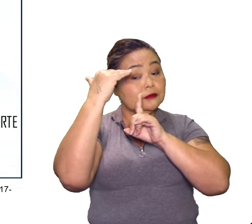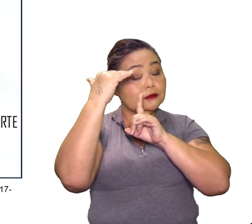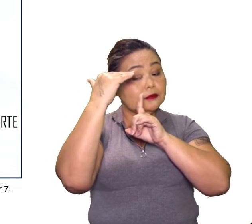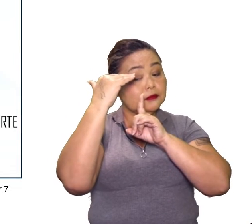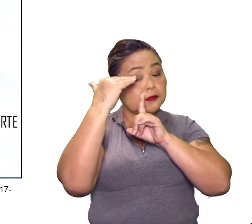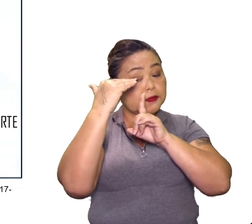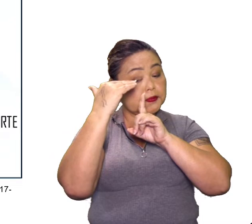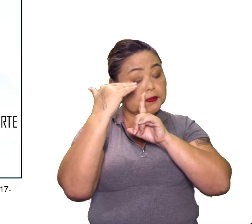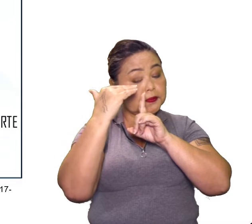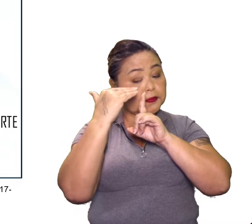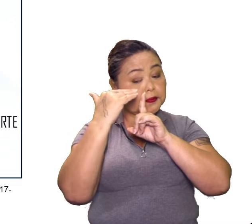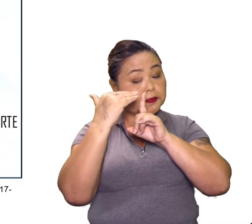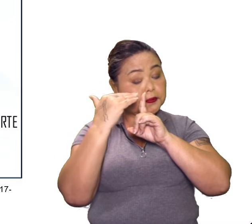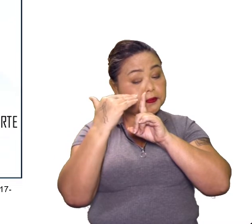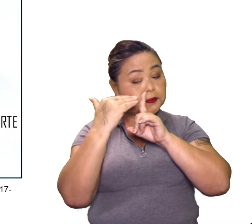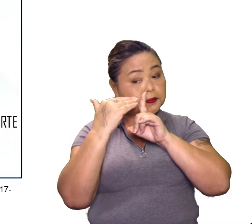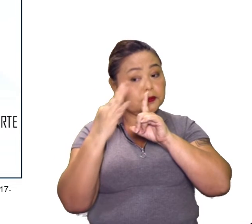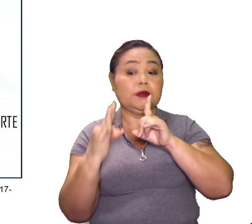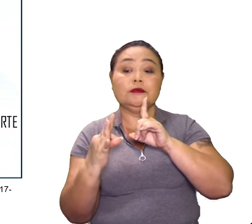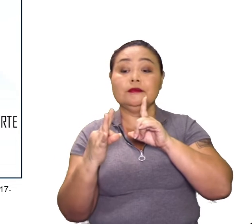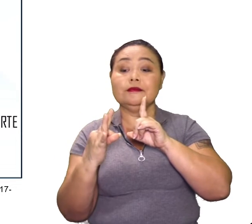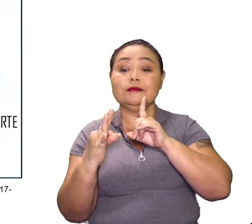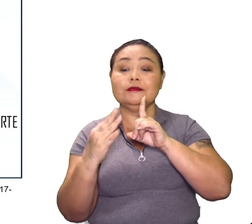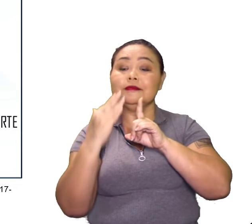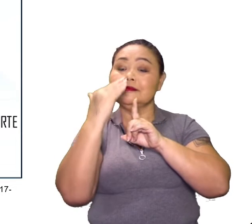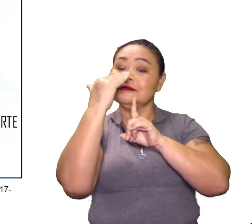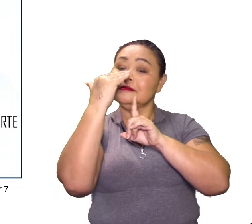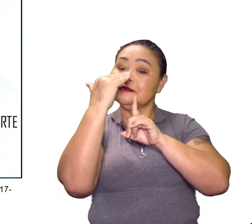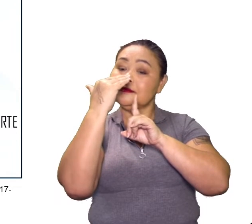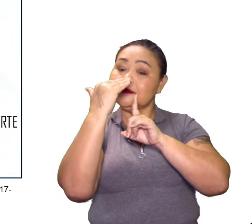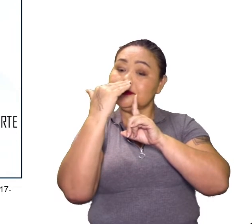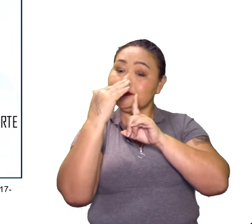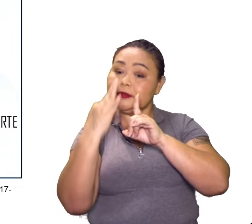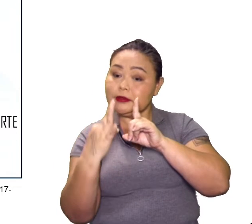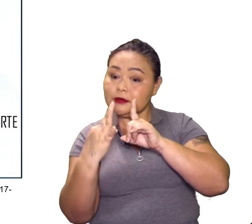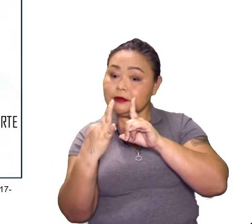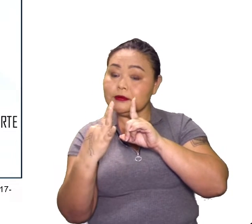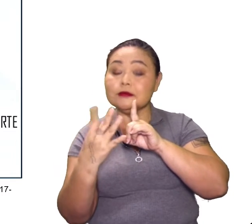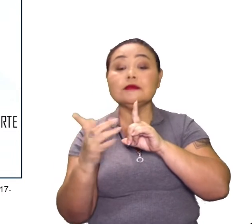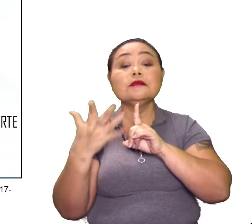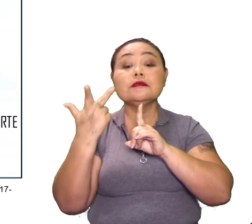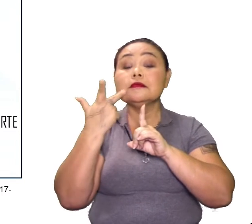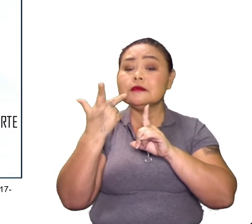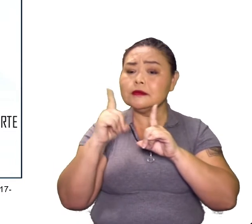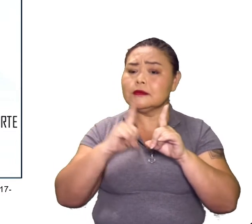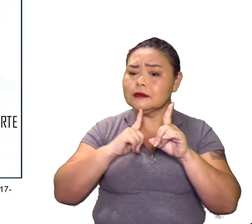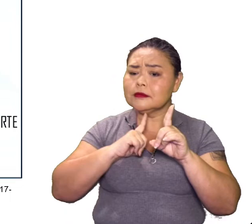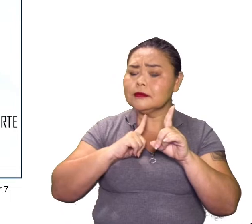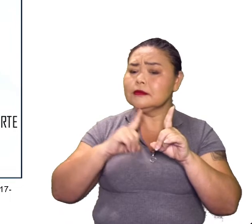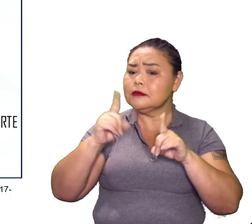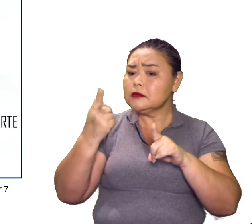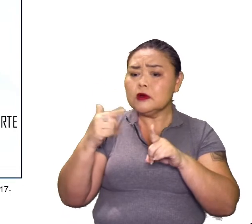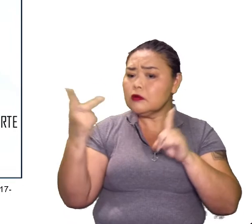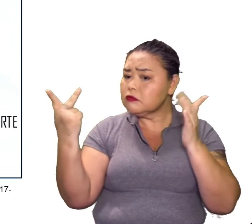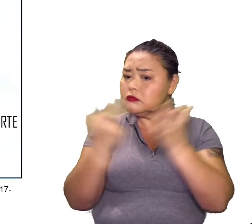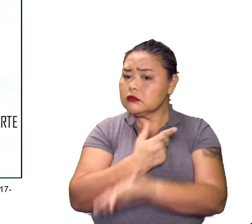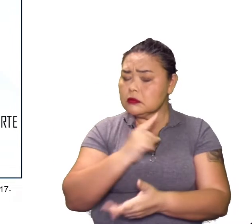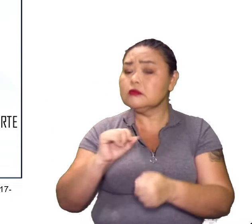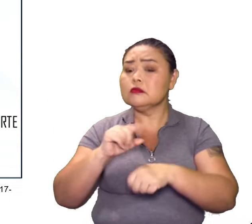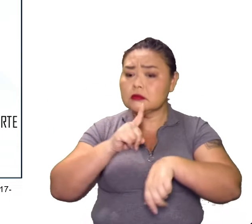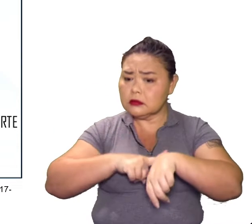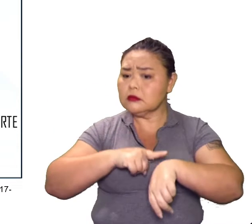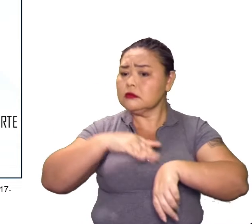de temperatura. A temperatura cai. Mas, professor, mas a gente tem muito tempo que não ocorre